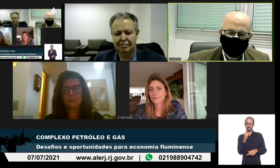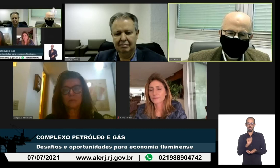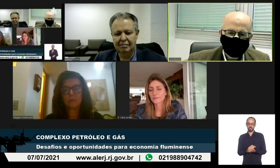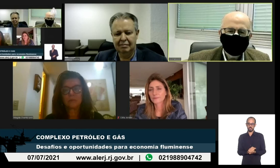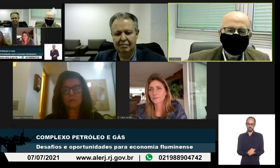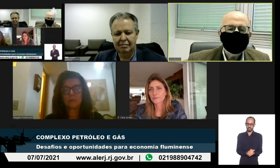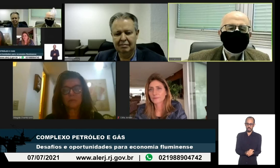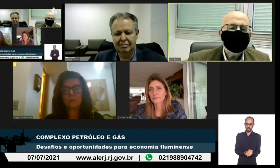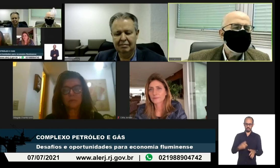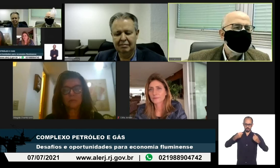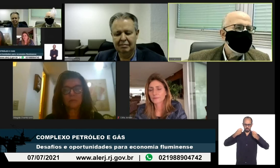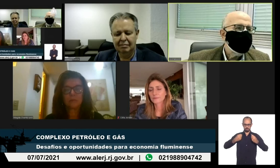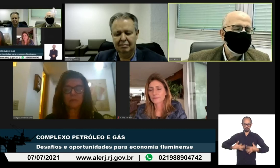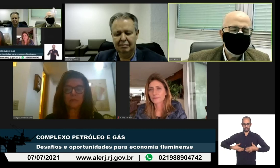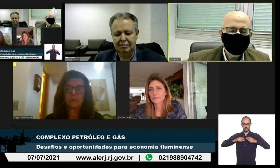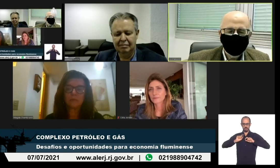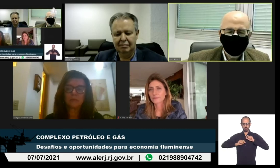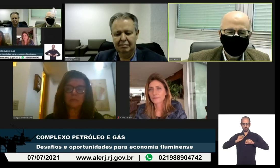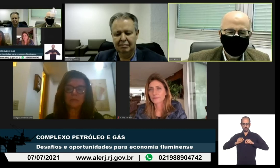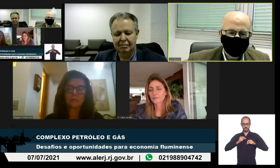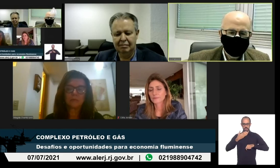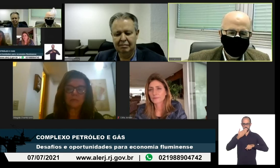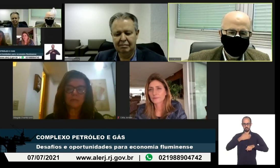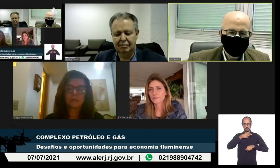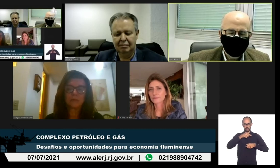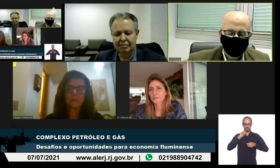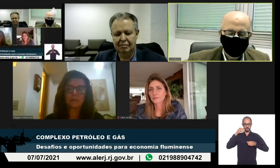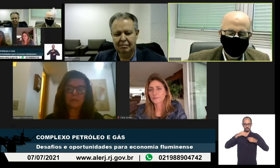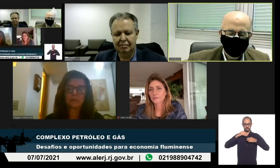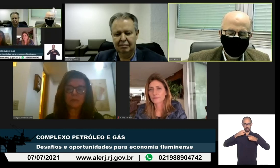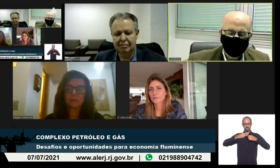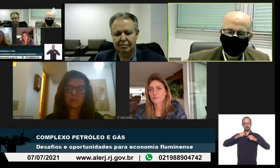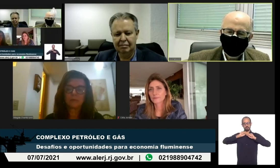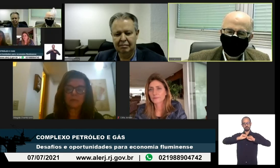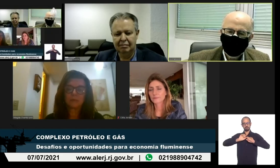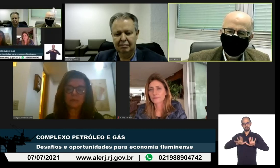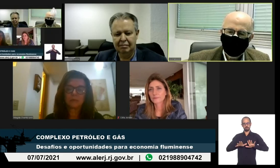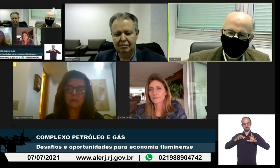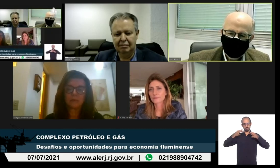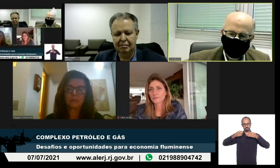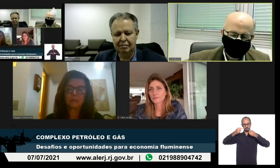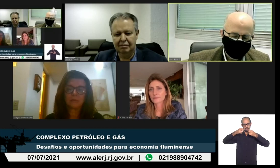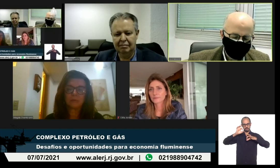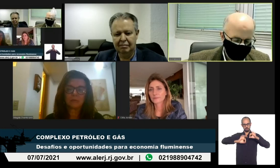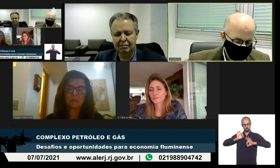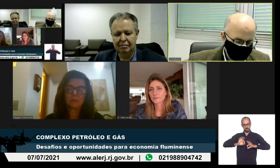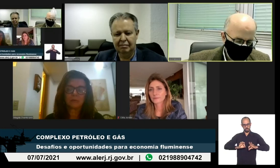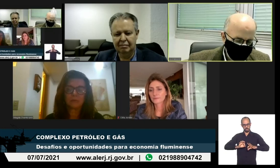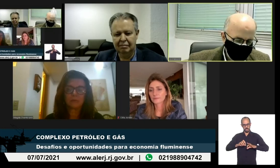é uma importante peça dentro desse projeto de desenvolvimento econômico e social do Estado.